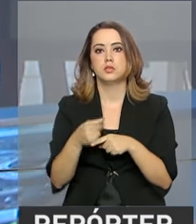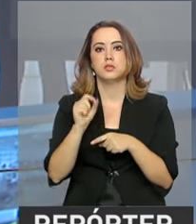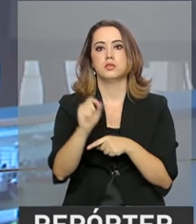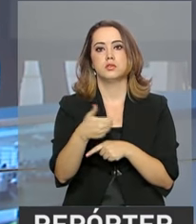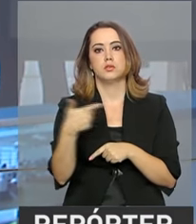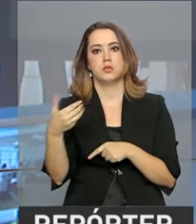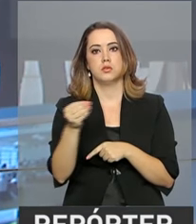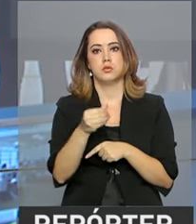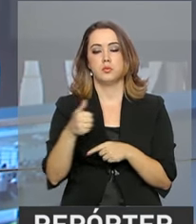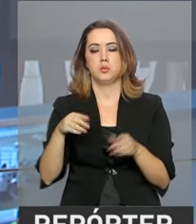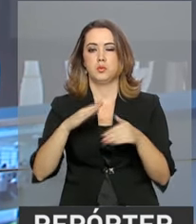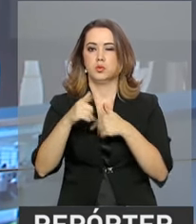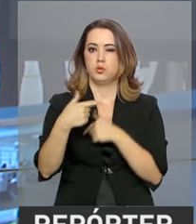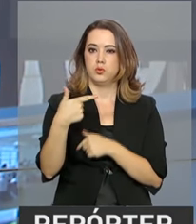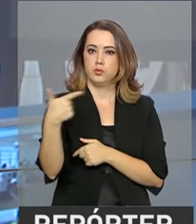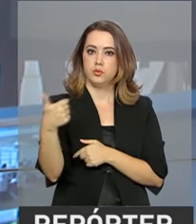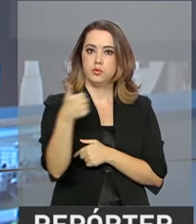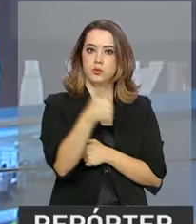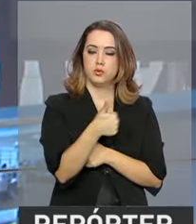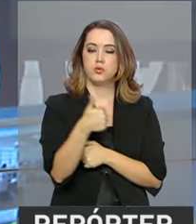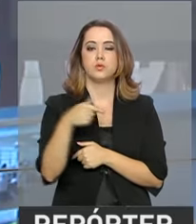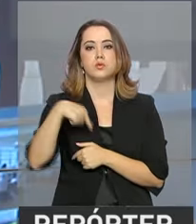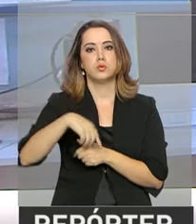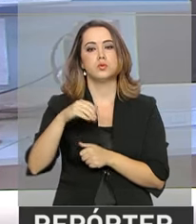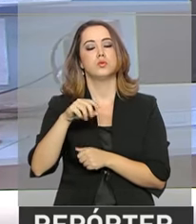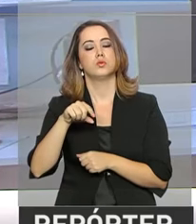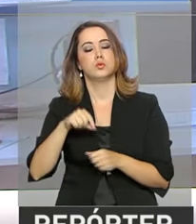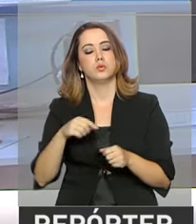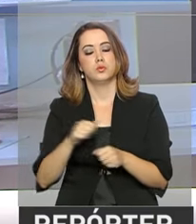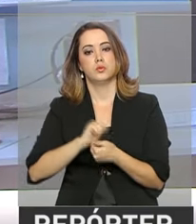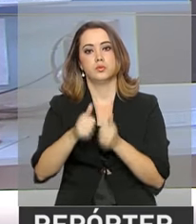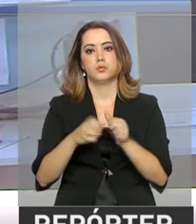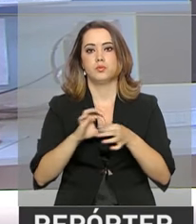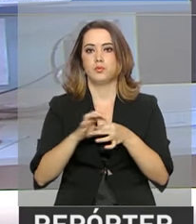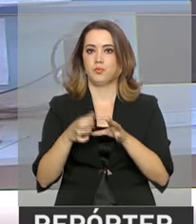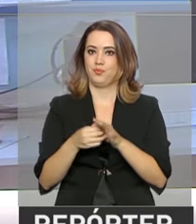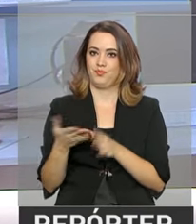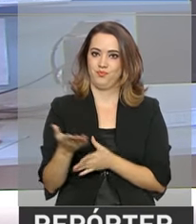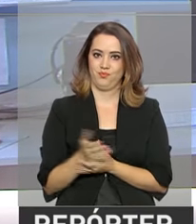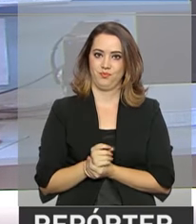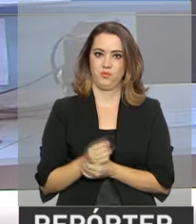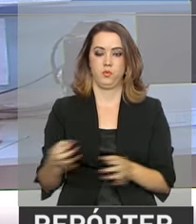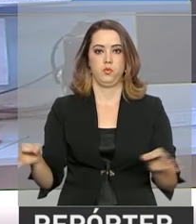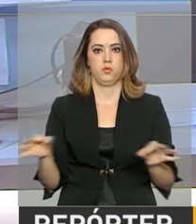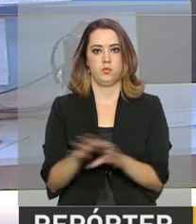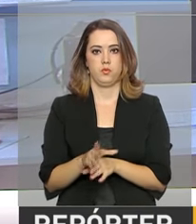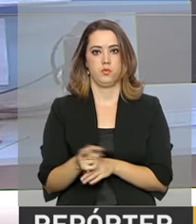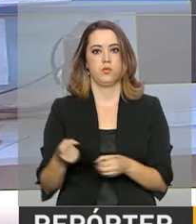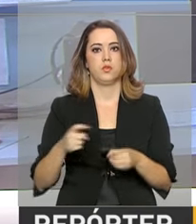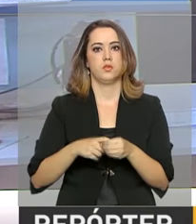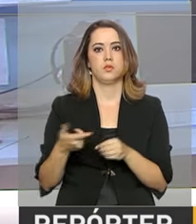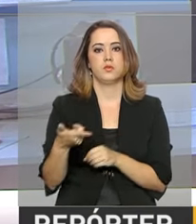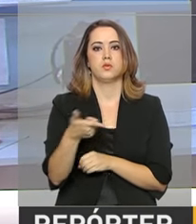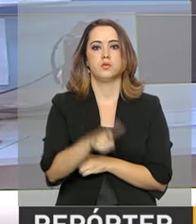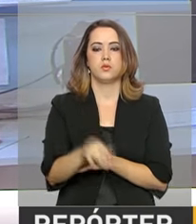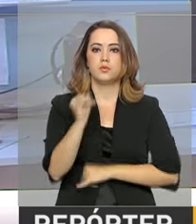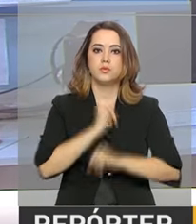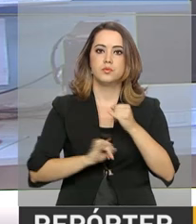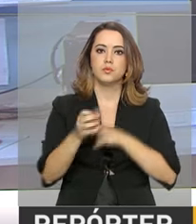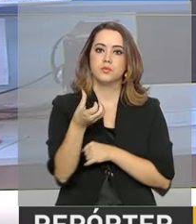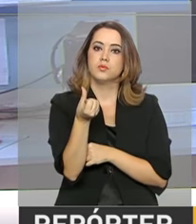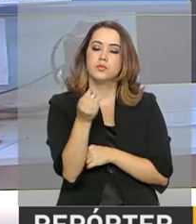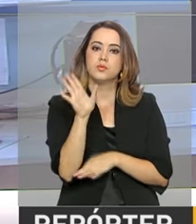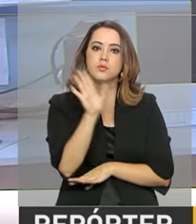20 e 21 deste mês, quando terminam os Jogos Olímpicos. E nós ficamos por aqui. Voltamos a qualquer momento com outras informações ou